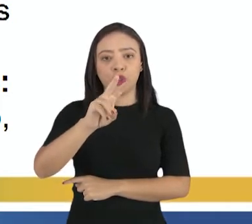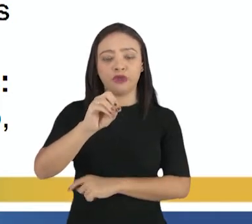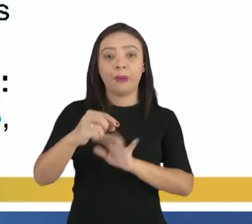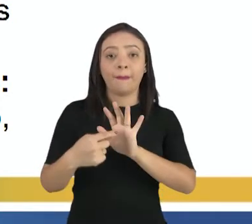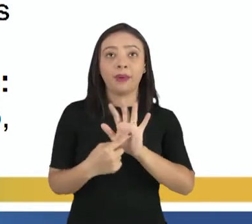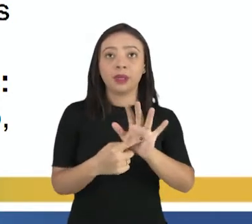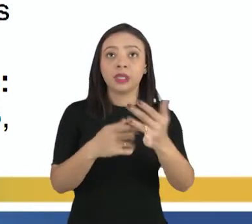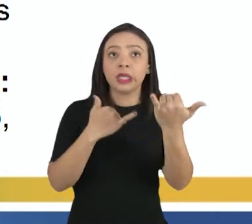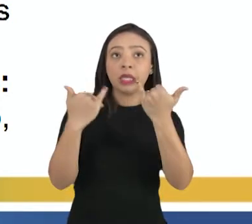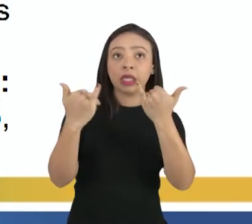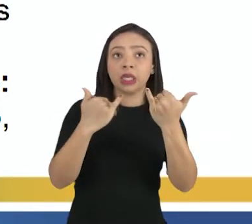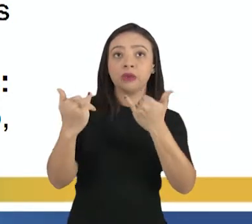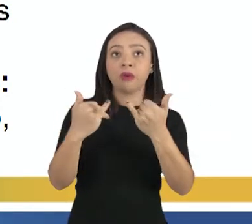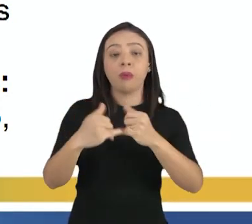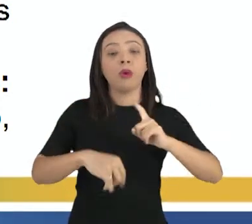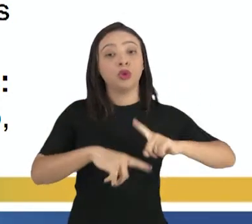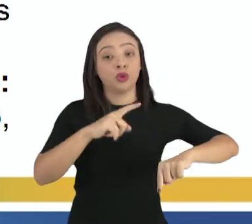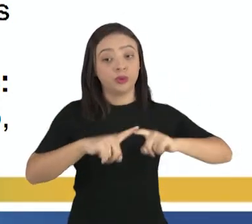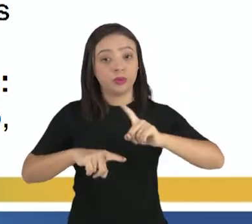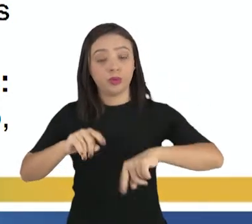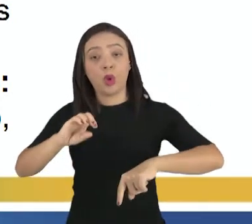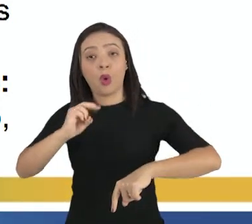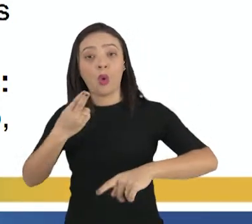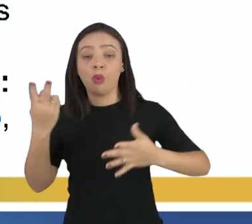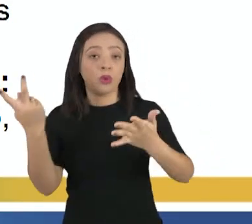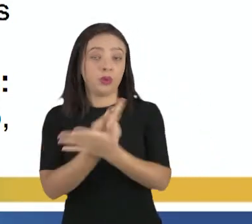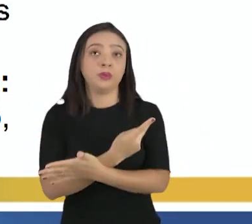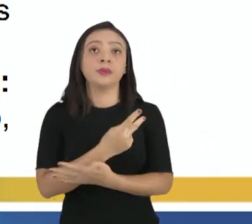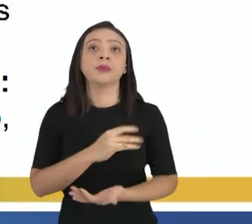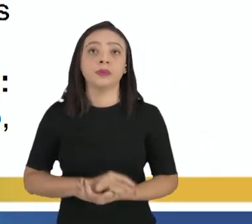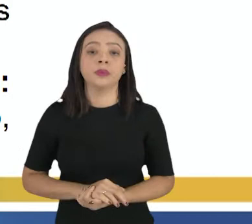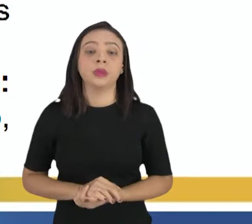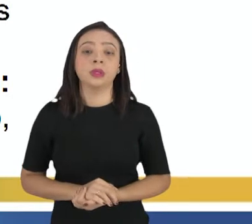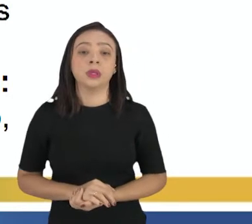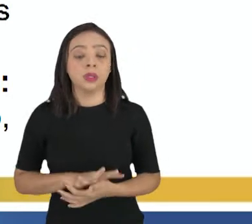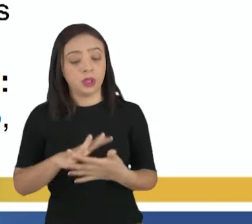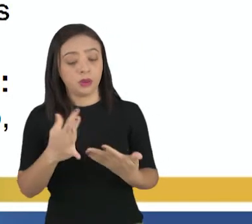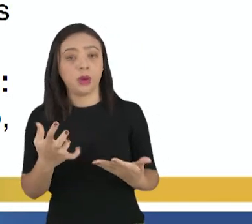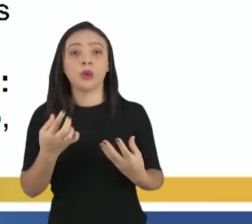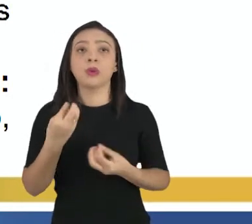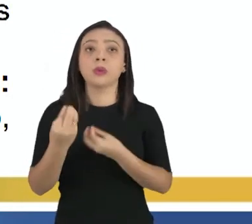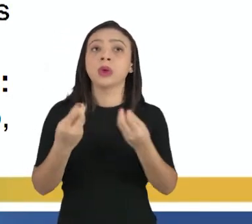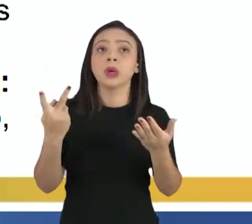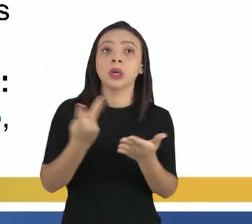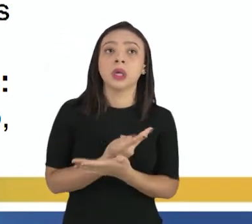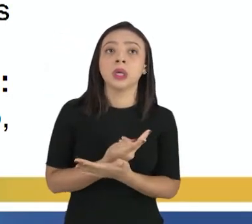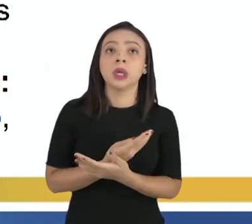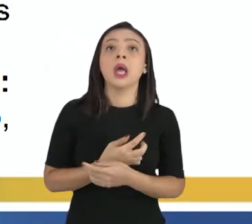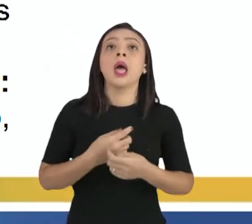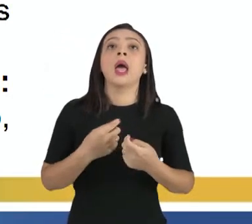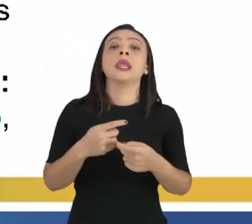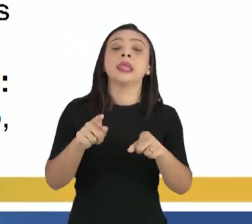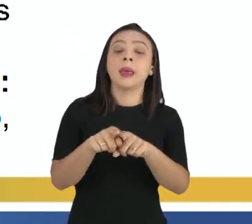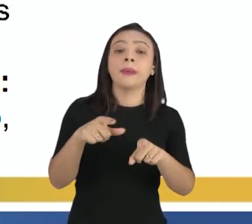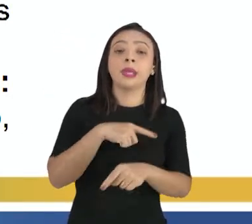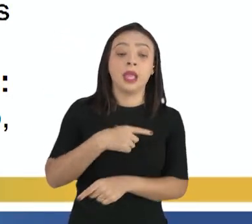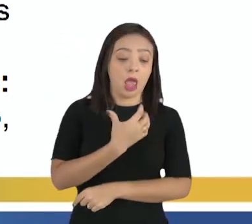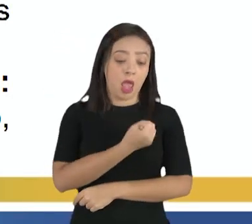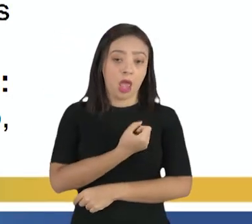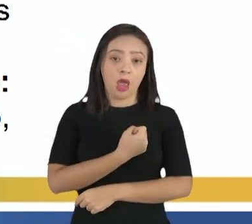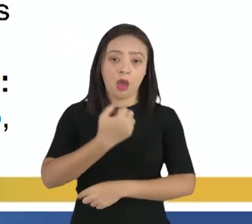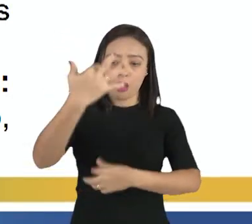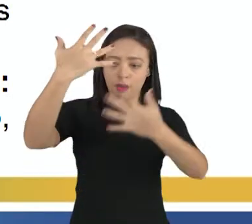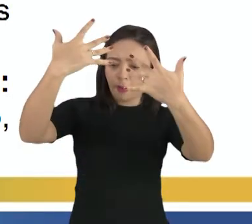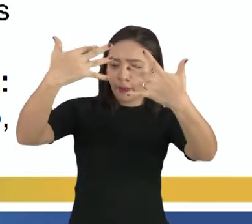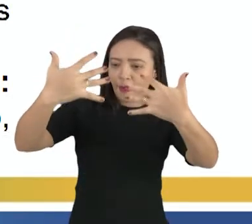informações sobre um objeto ou fato específico sua descrição E aí numeração de